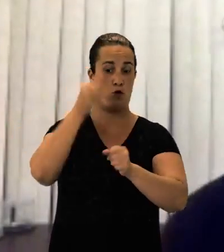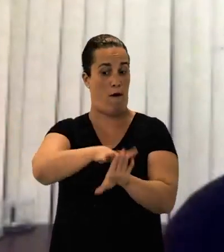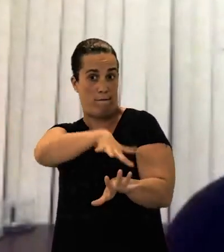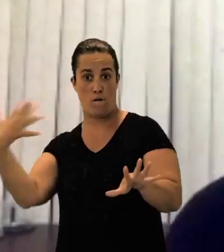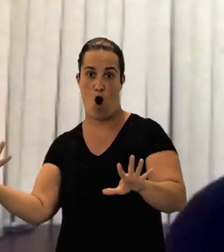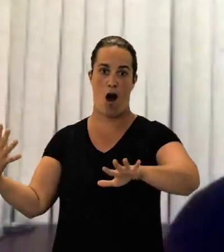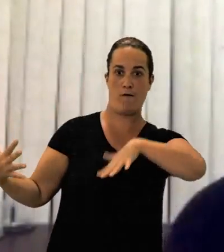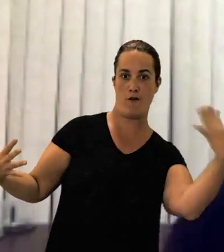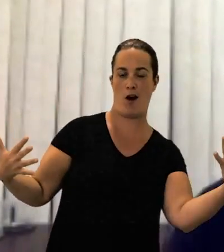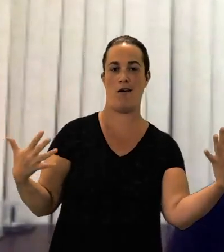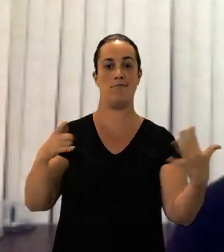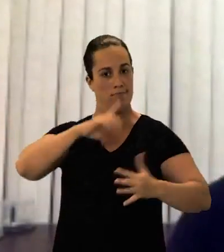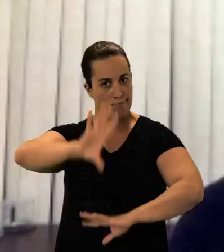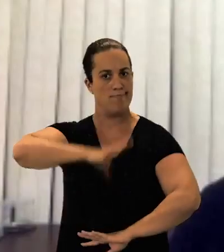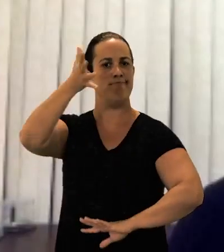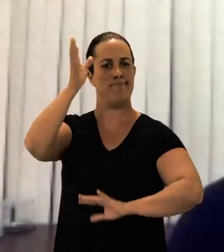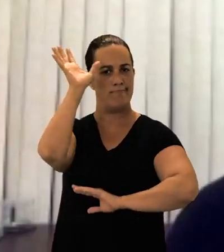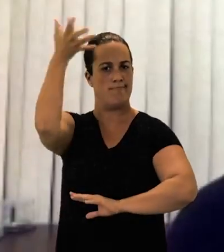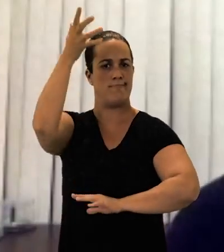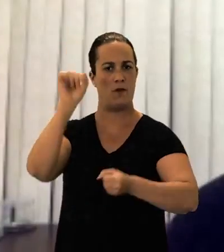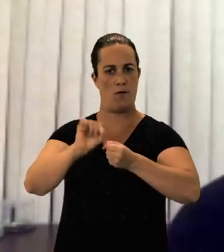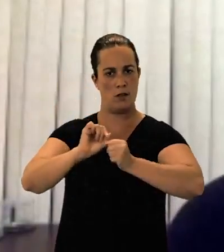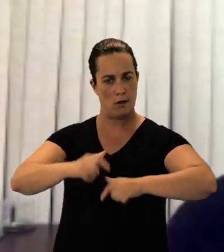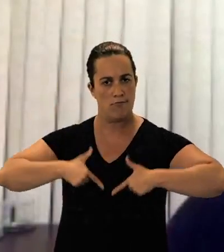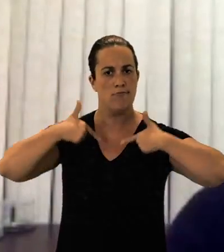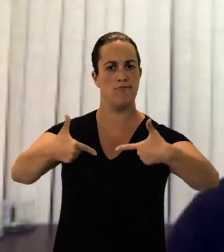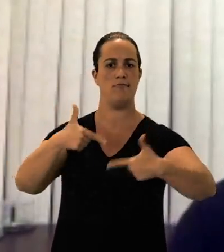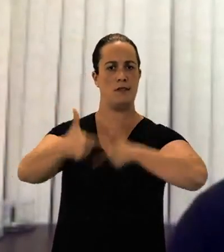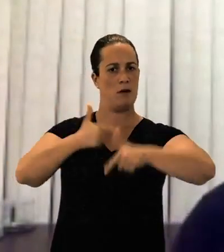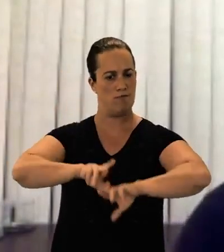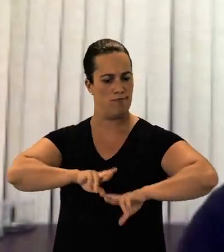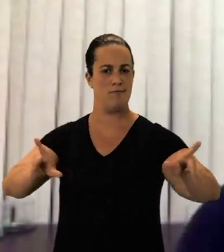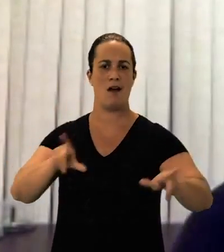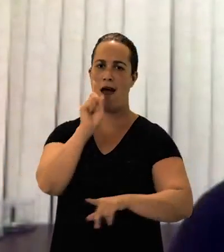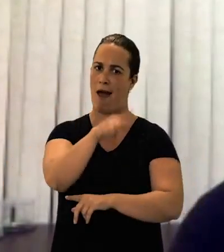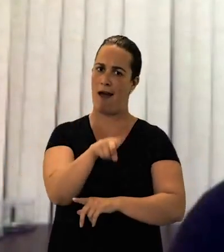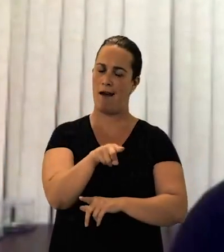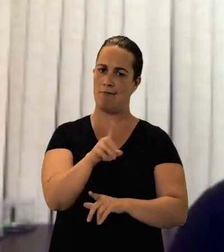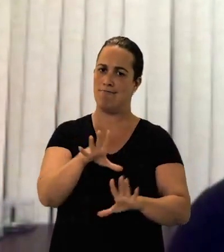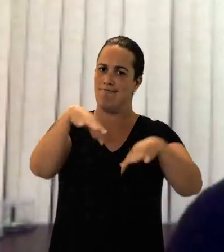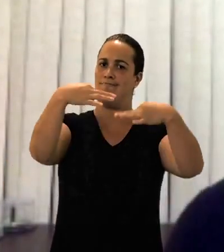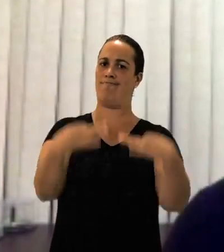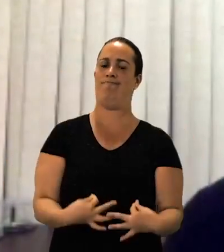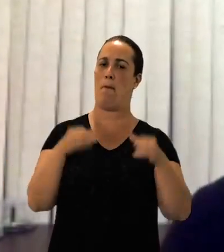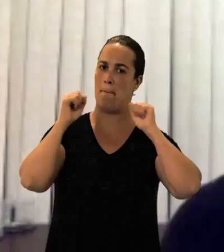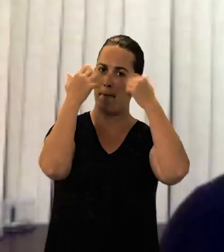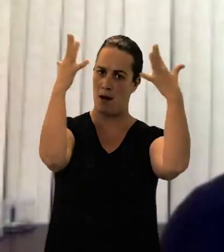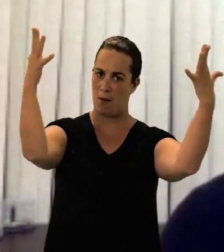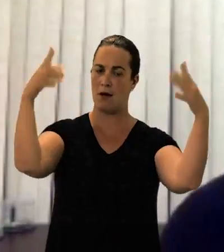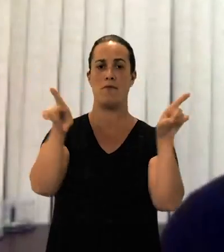que deixa muitos exclusos, né? Então, a coragem de agir, de chegar e tomar atitude, fazer algo diferente